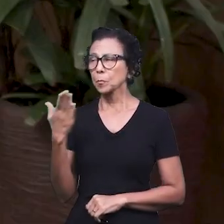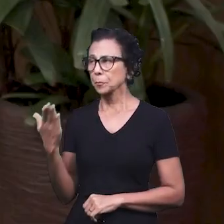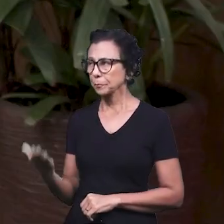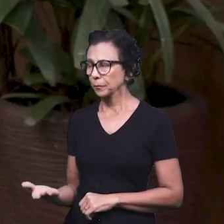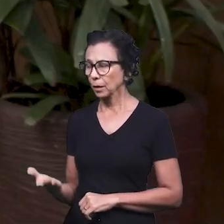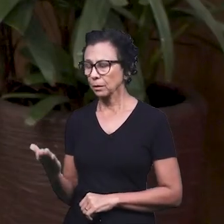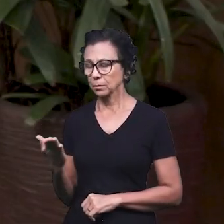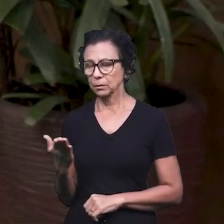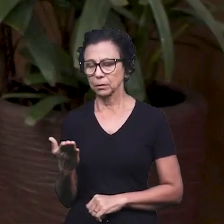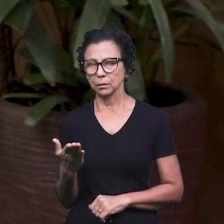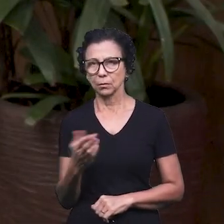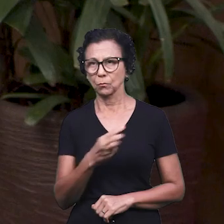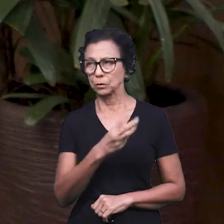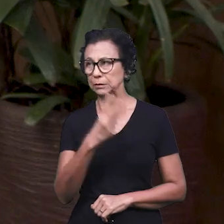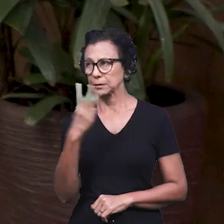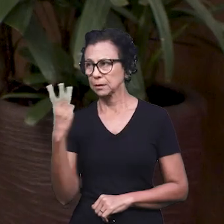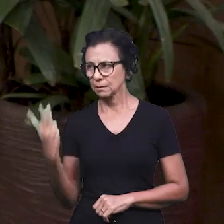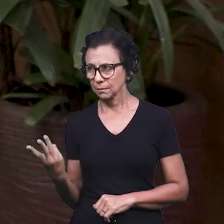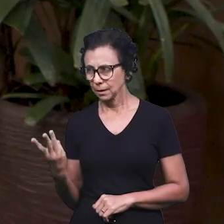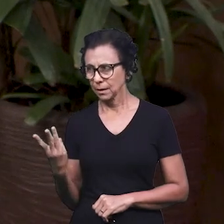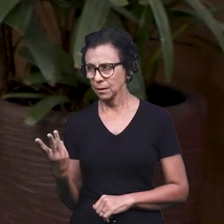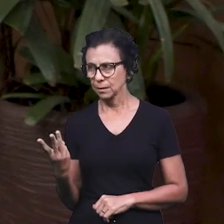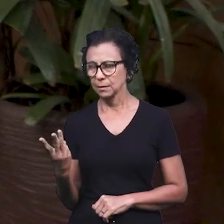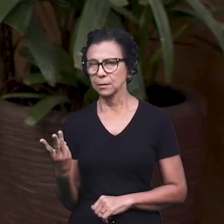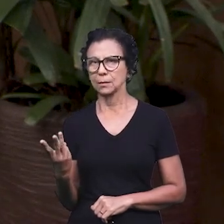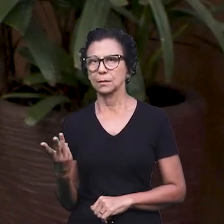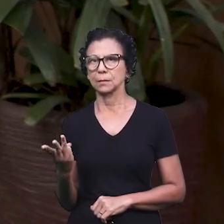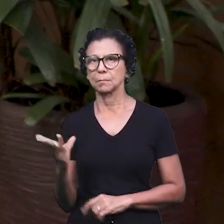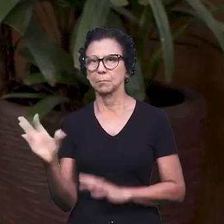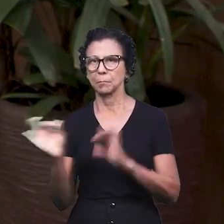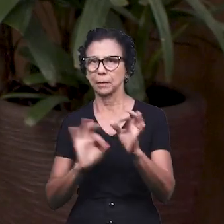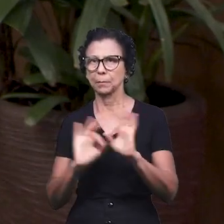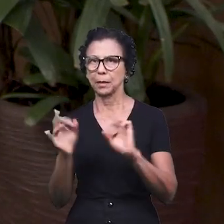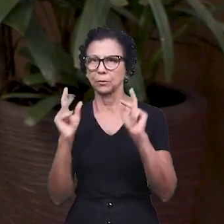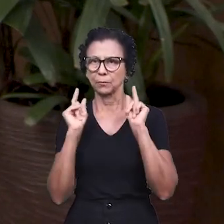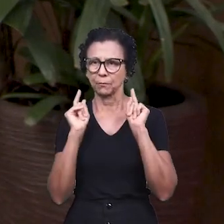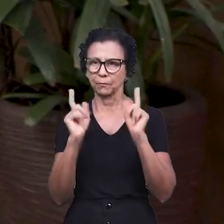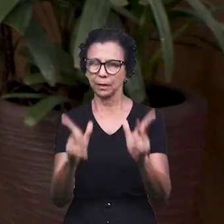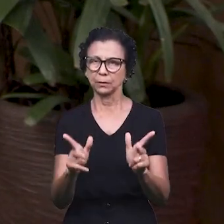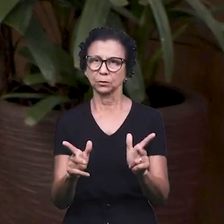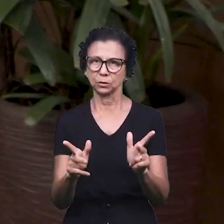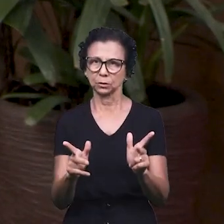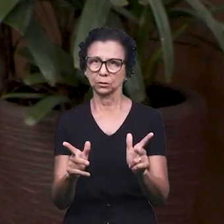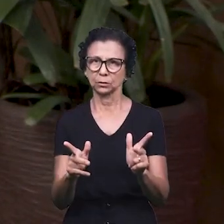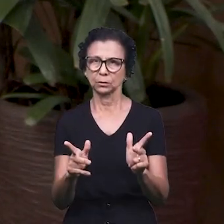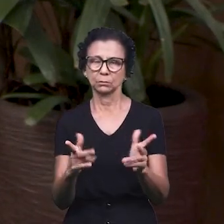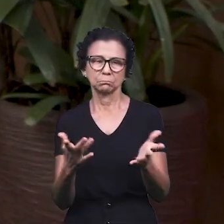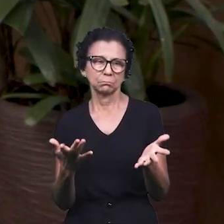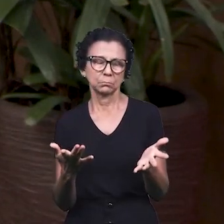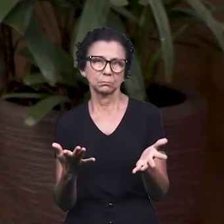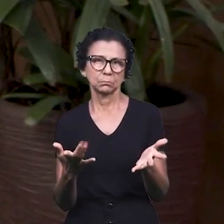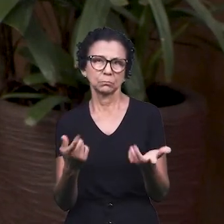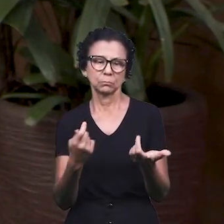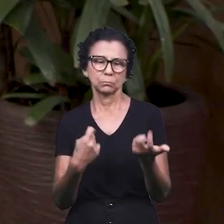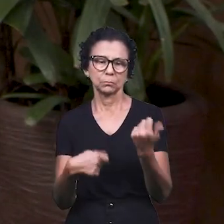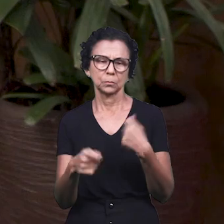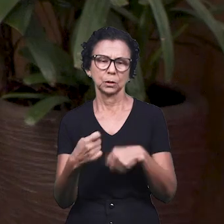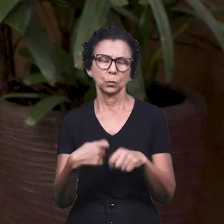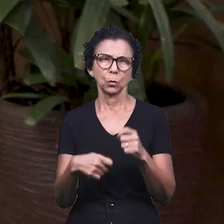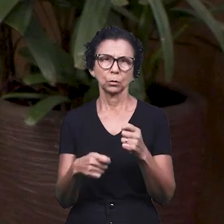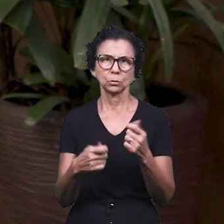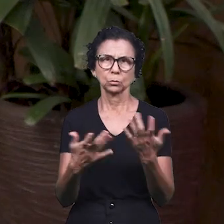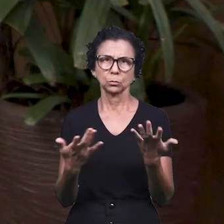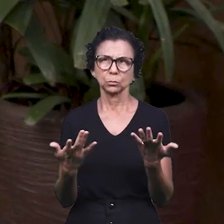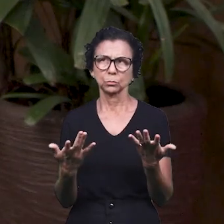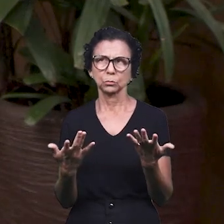esse desafio de produzir, vocês três produzem e vendem. Então, vamos dizer assim, num